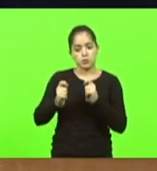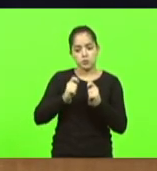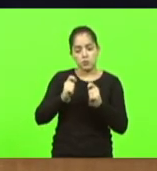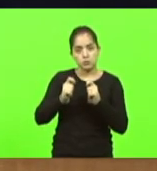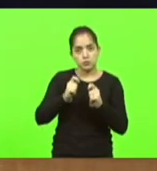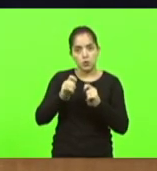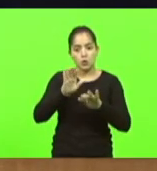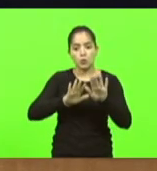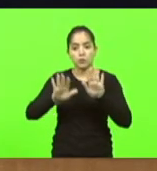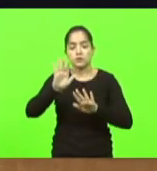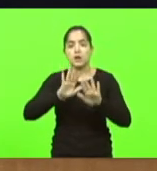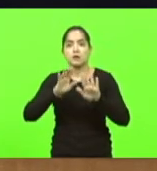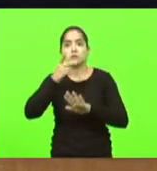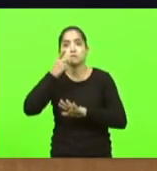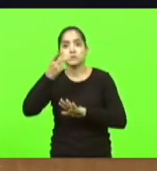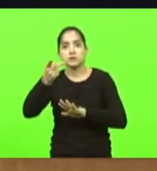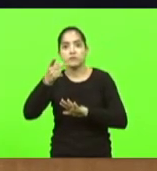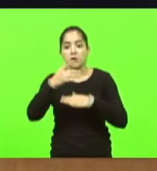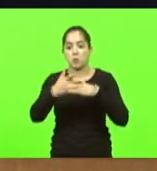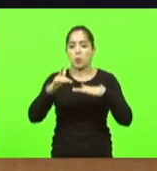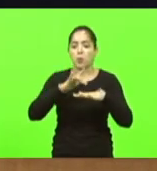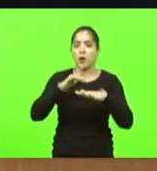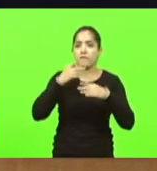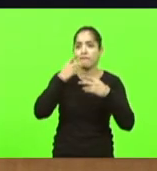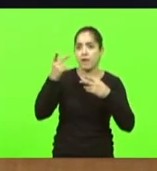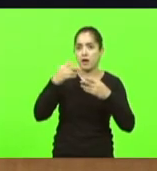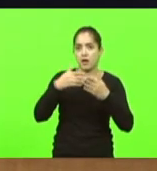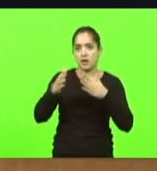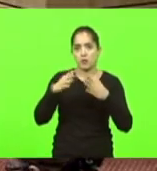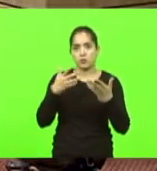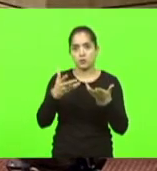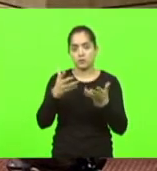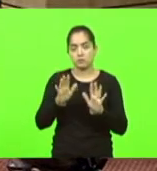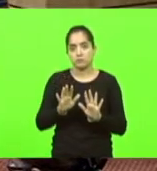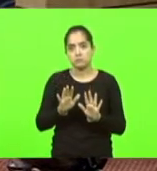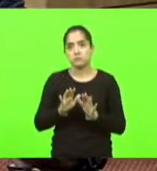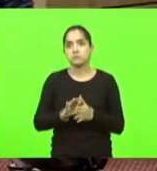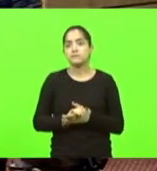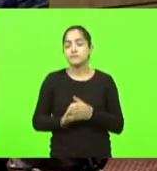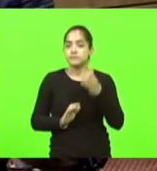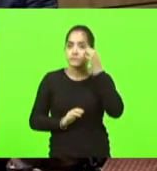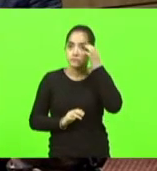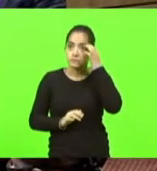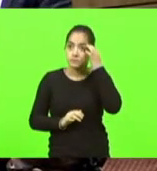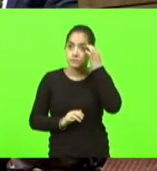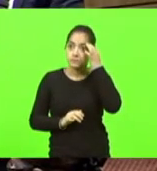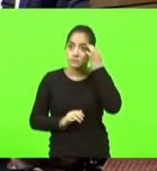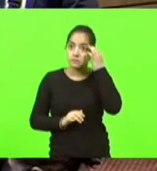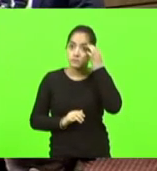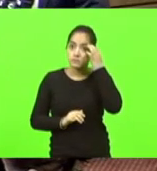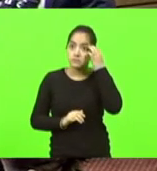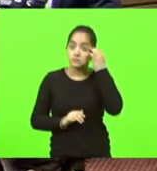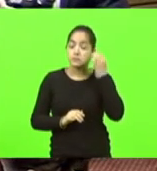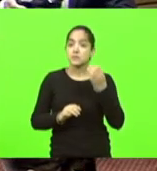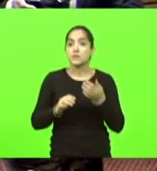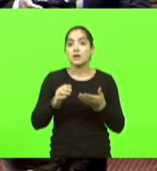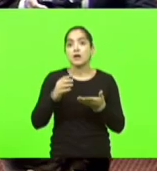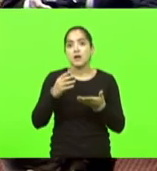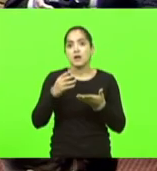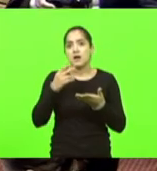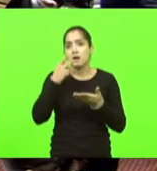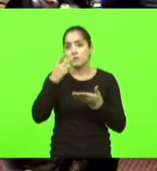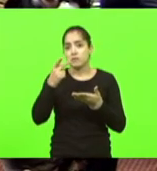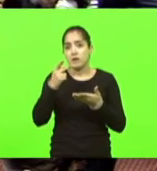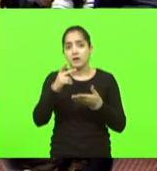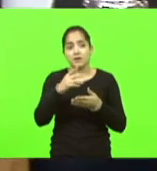que aqui não é rede social quando ele fala o que quer Obrigado Presidente rapidinho rapidamente a fala deles botou